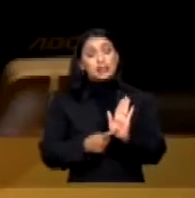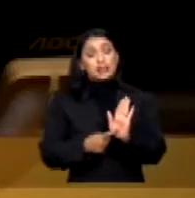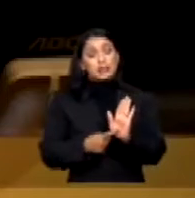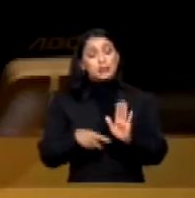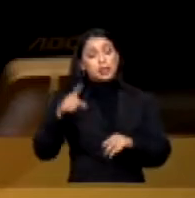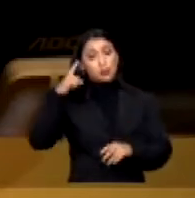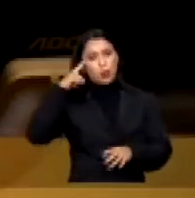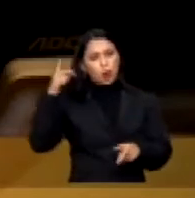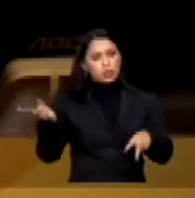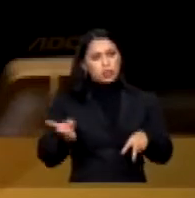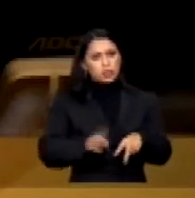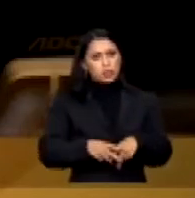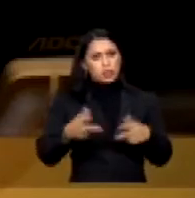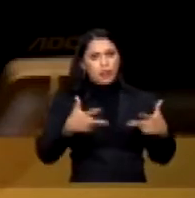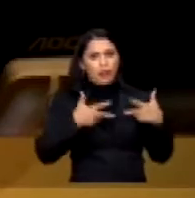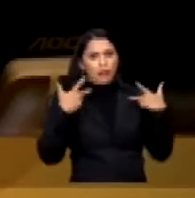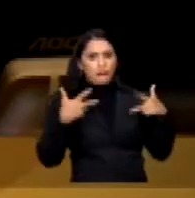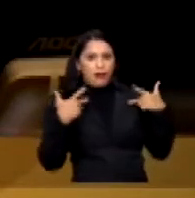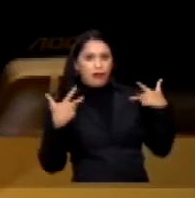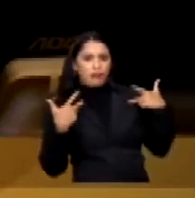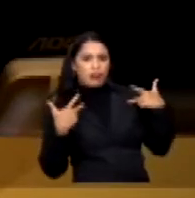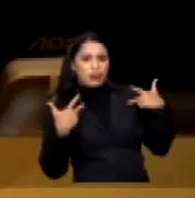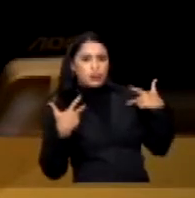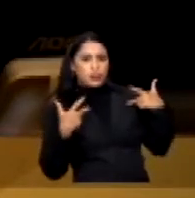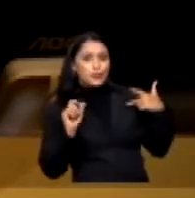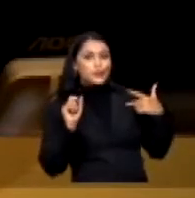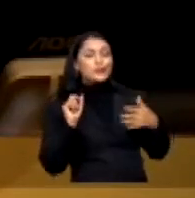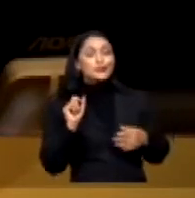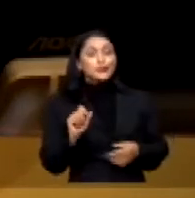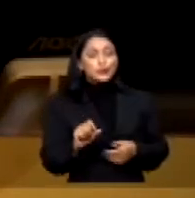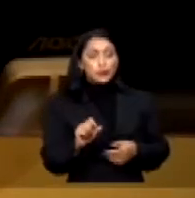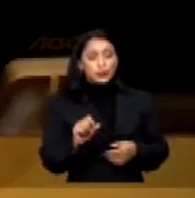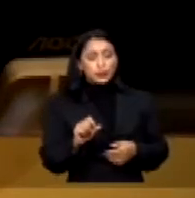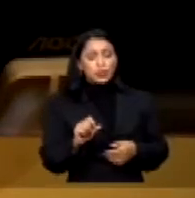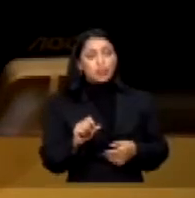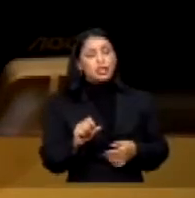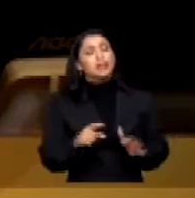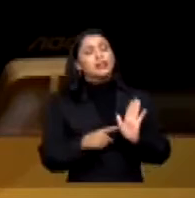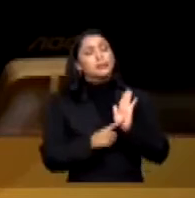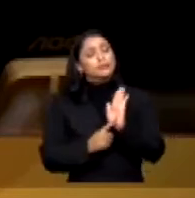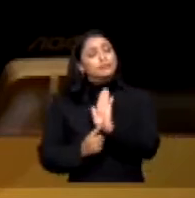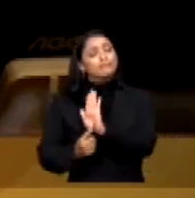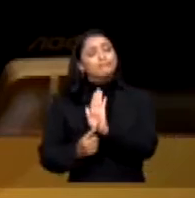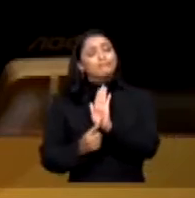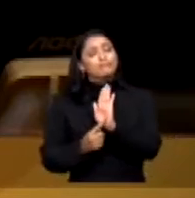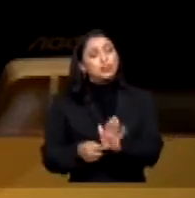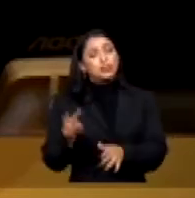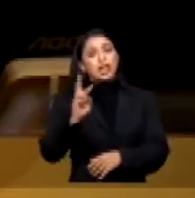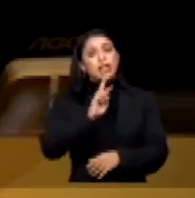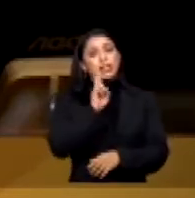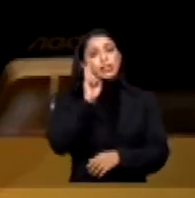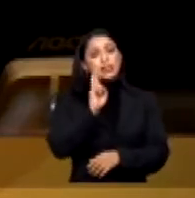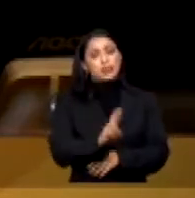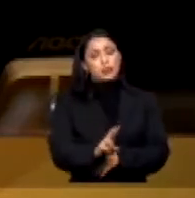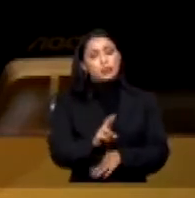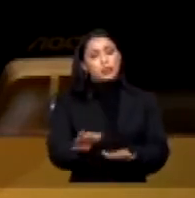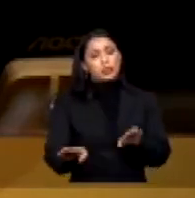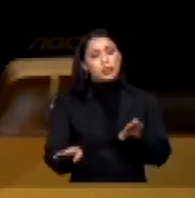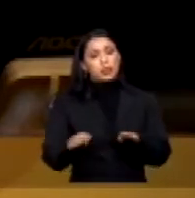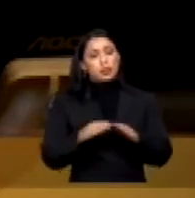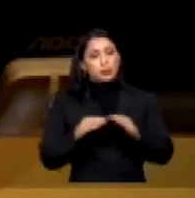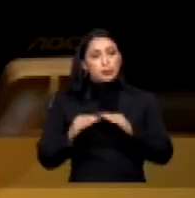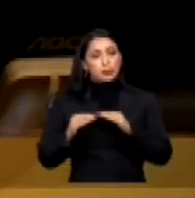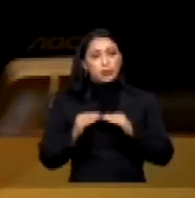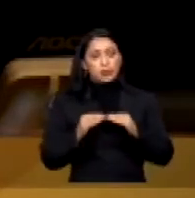expresse uma ordem de prisão em flagrante. O que é isso, senão a exata explicitação da resposta